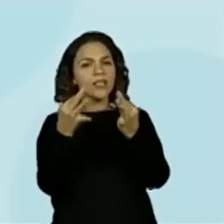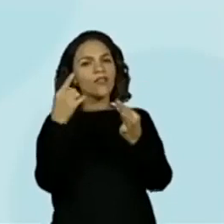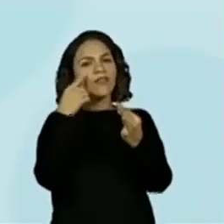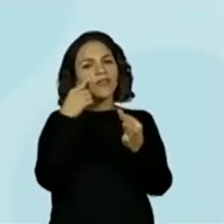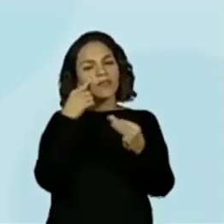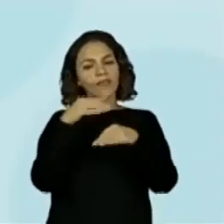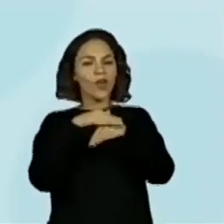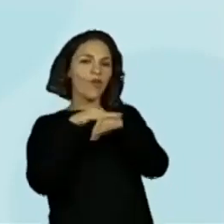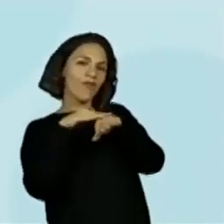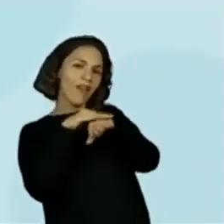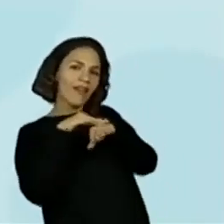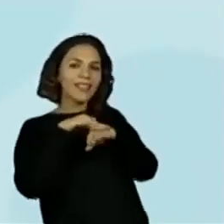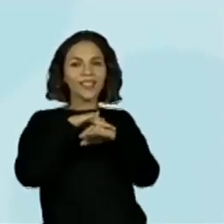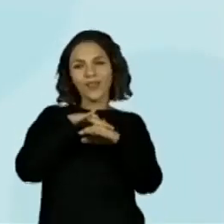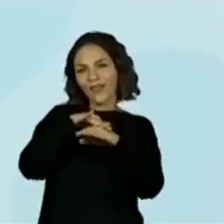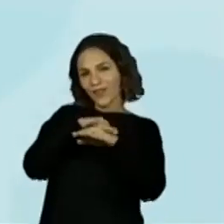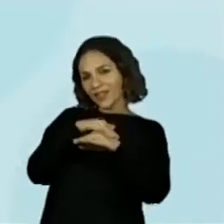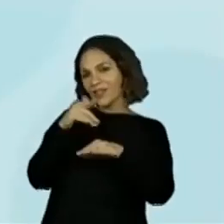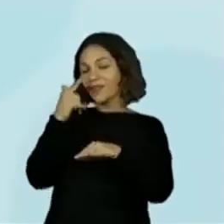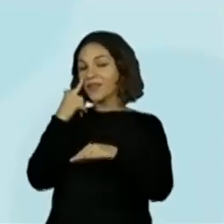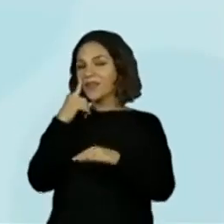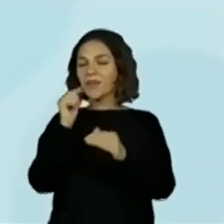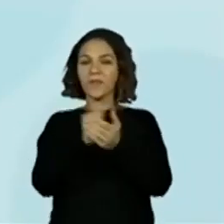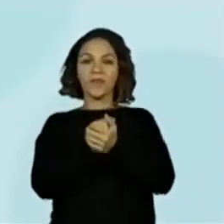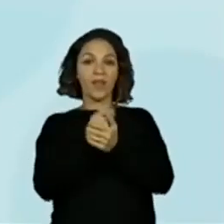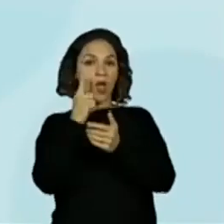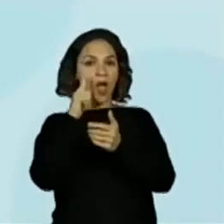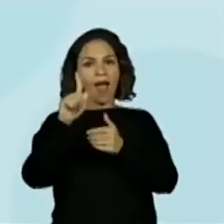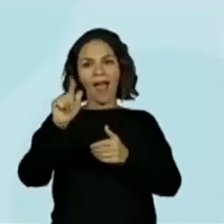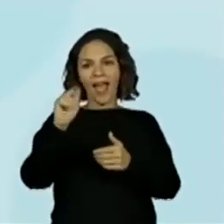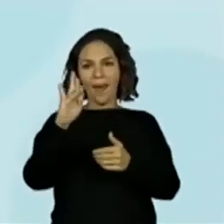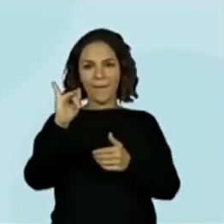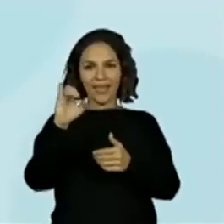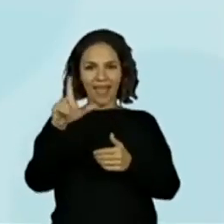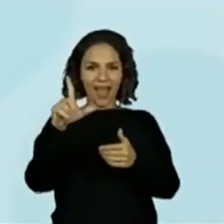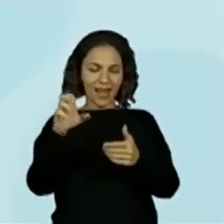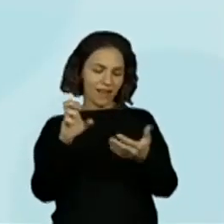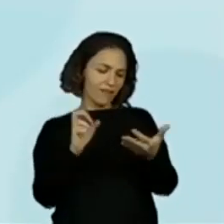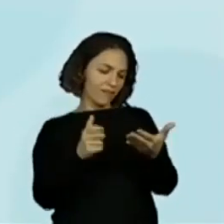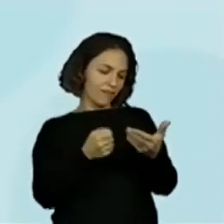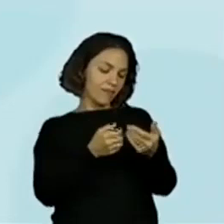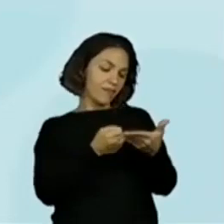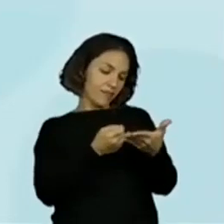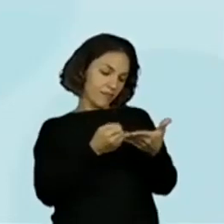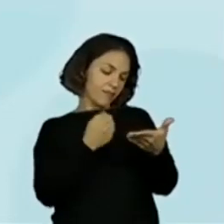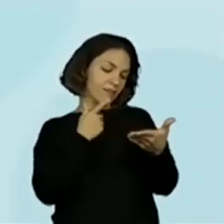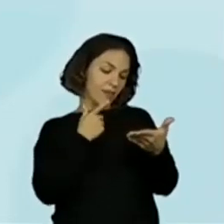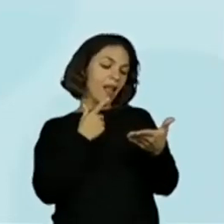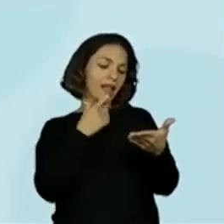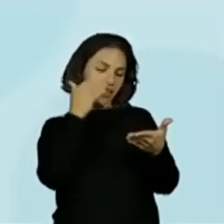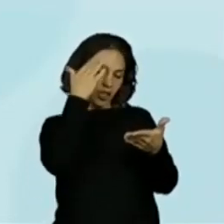aqui? Olha lá, a Gabriele está digitando. Sim, entendi.